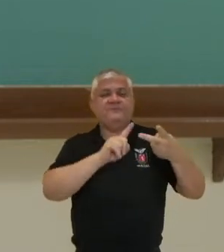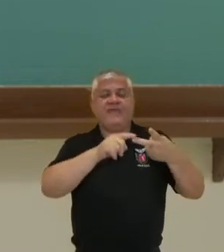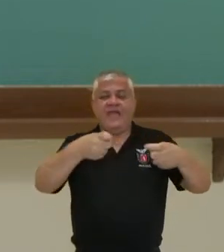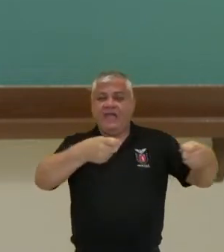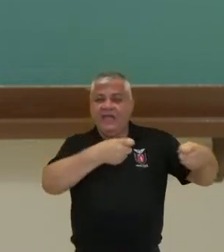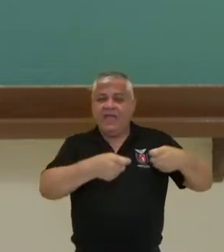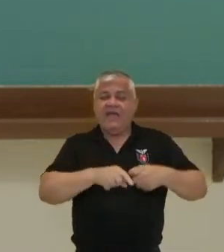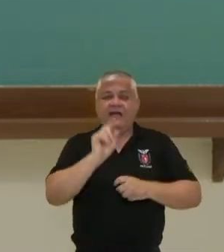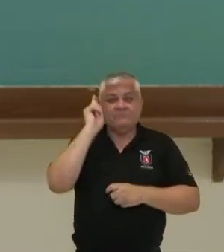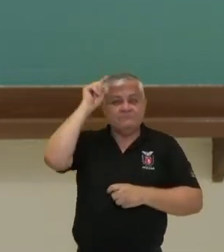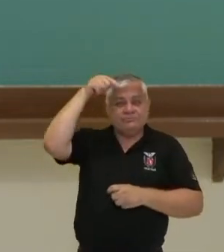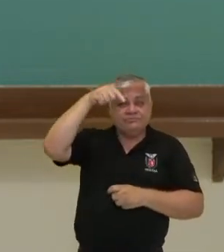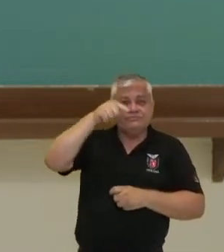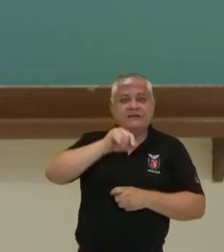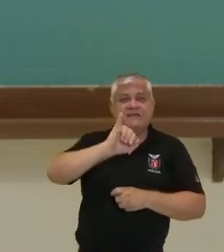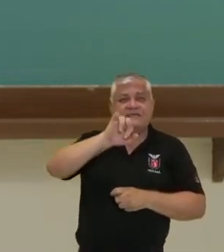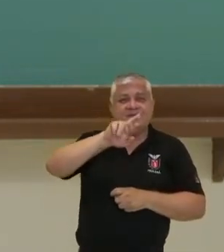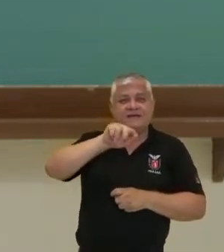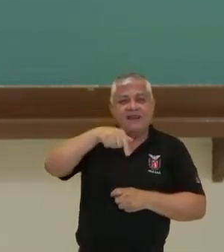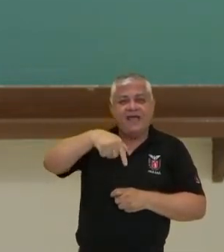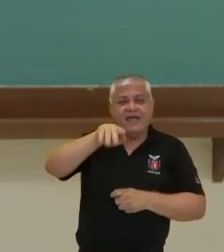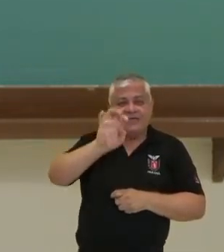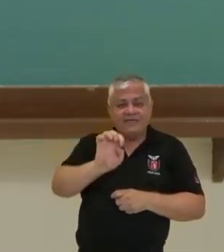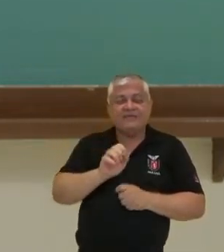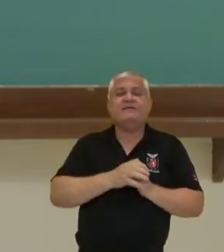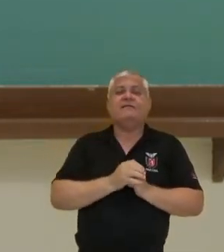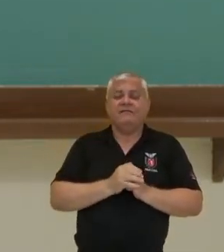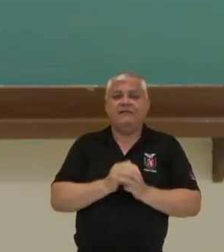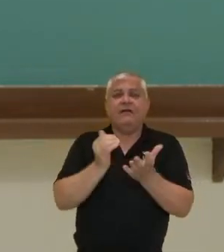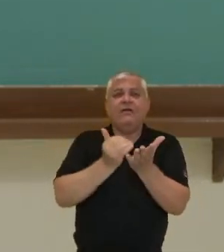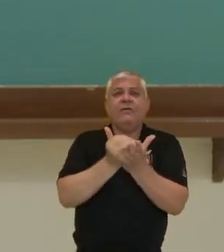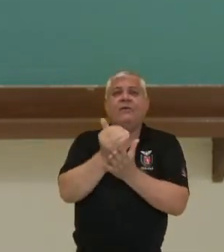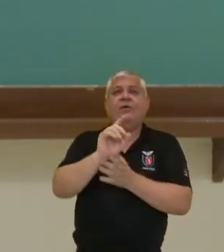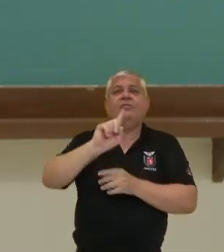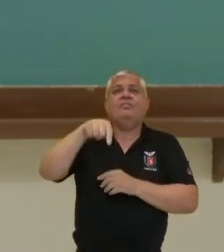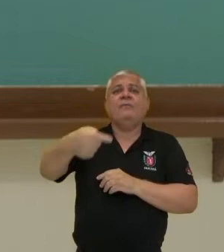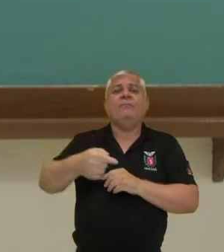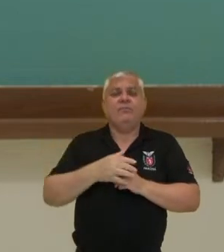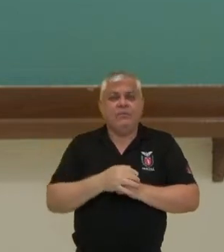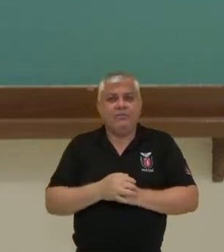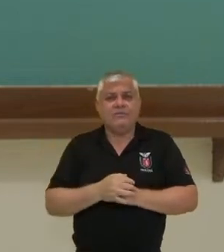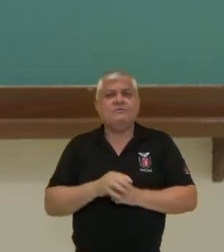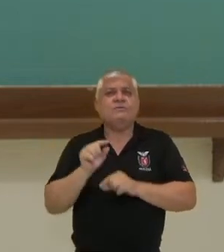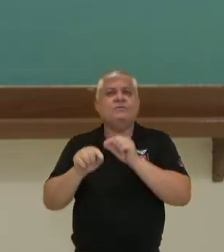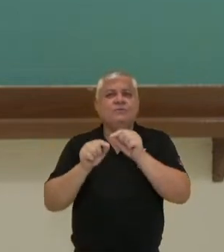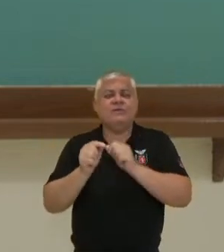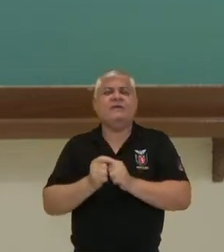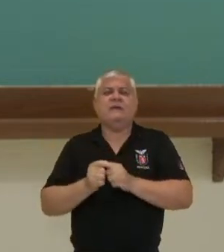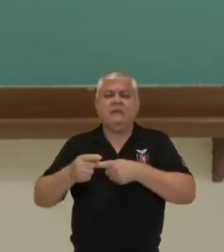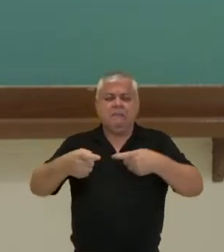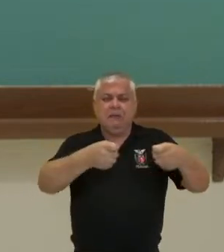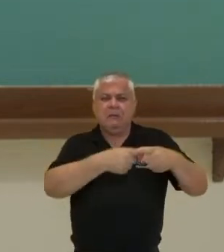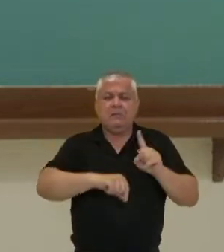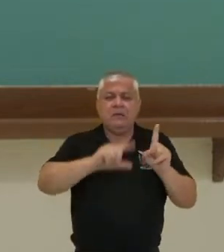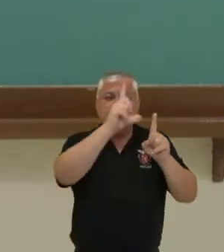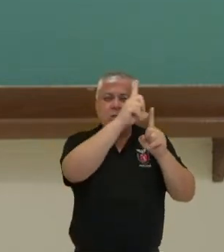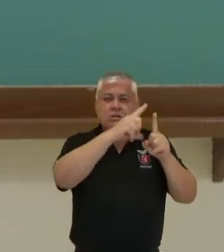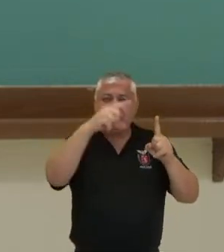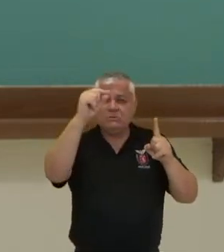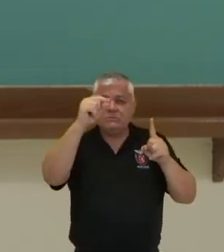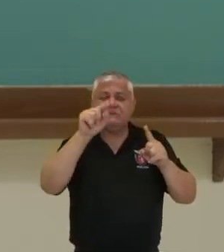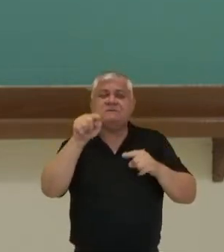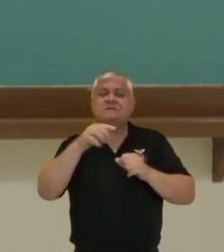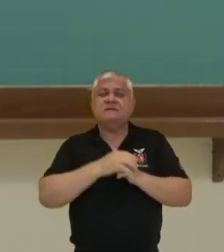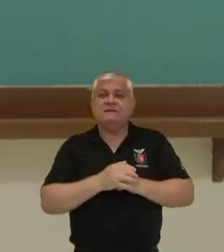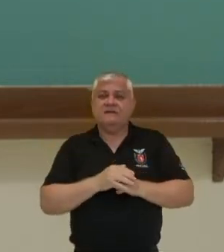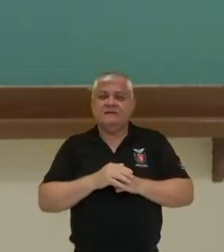do Iraque ela começou logo depois da guerra do Afeganistão que tinha uma justificativa real no